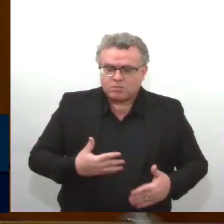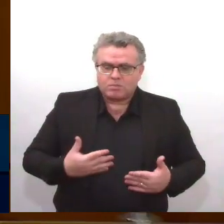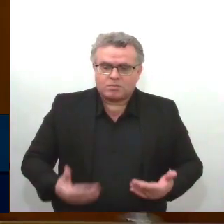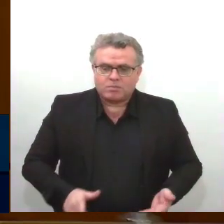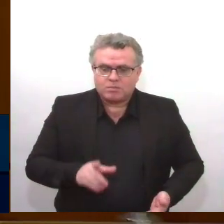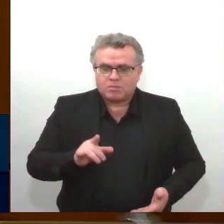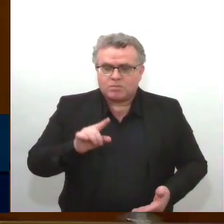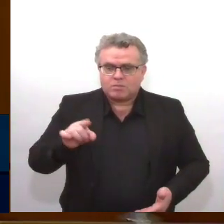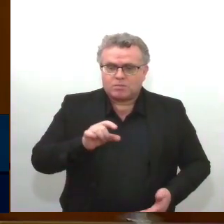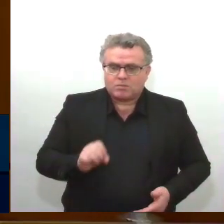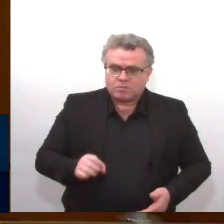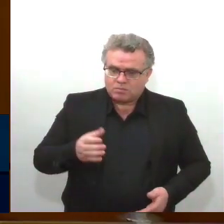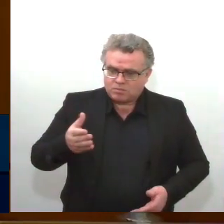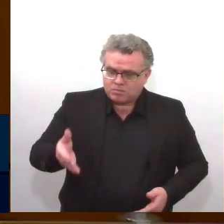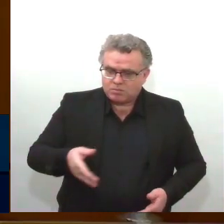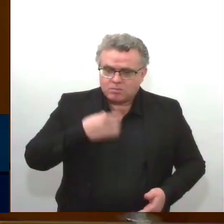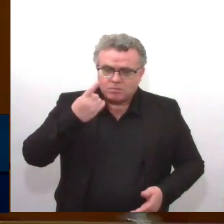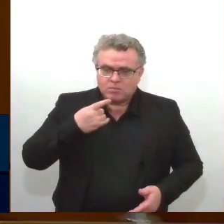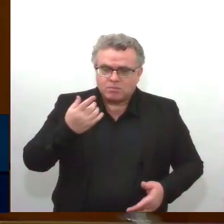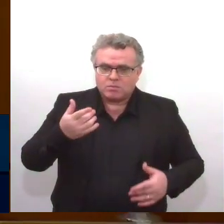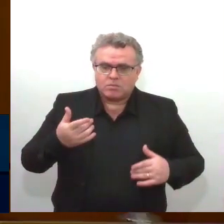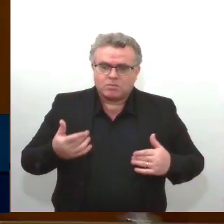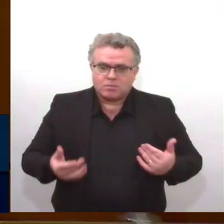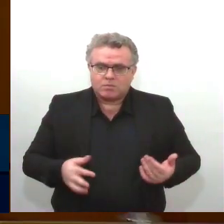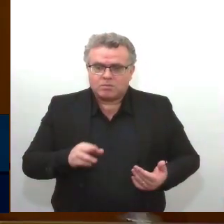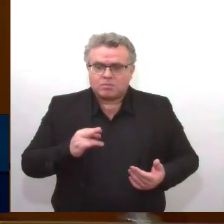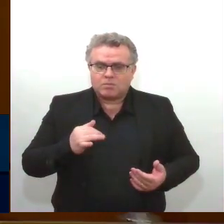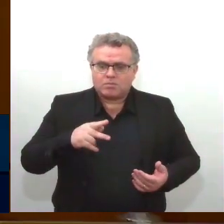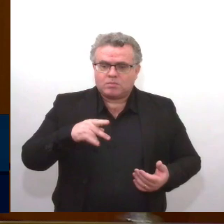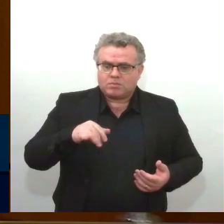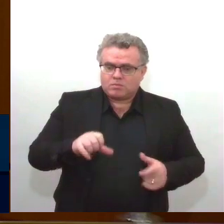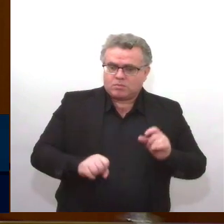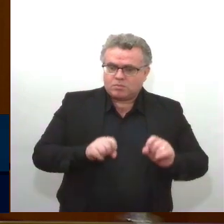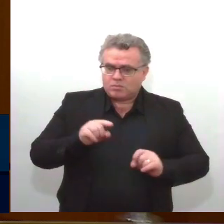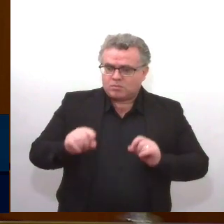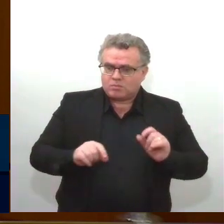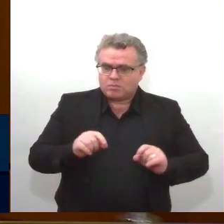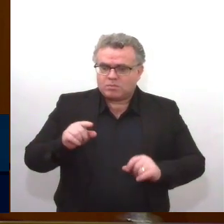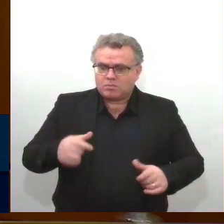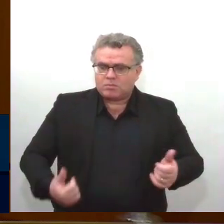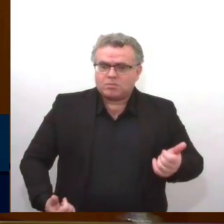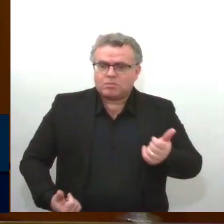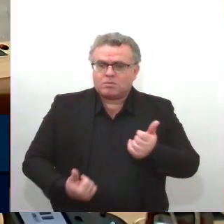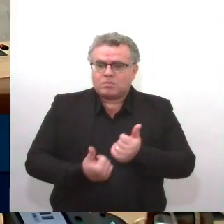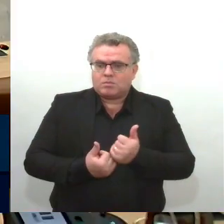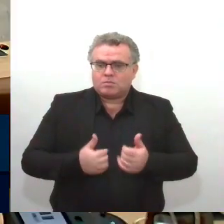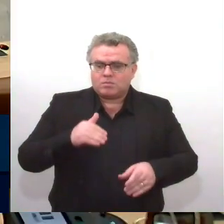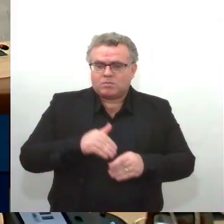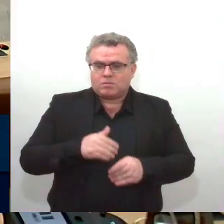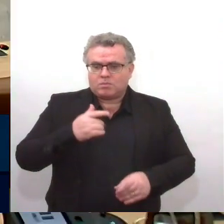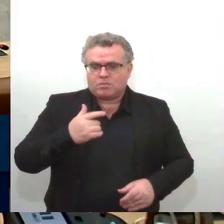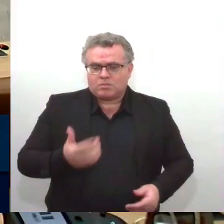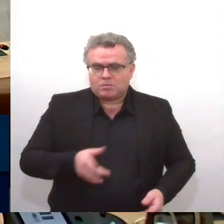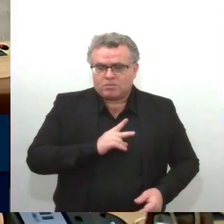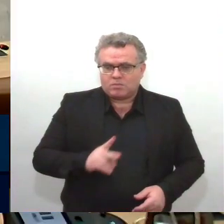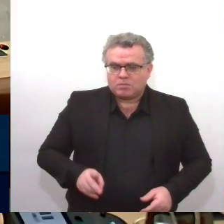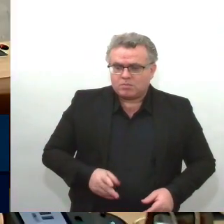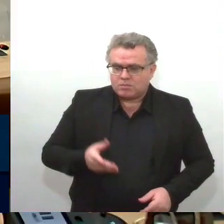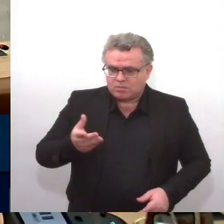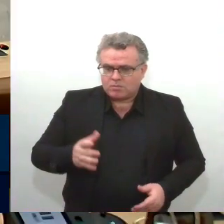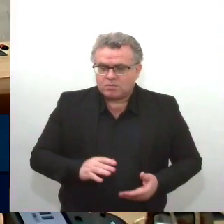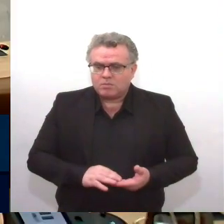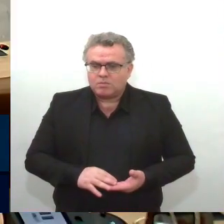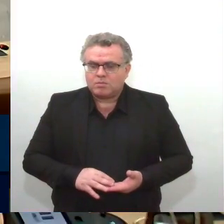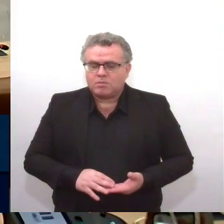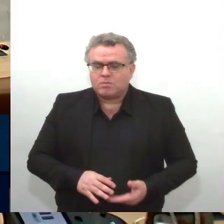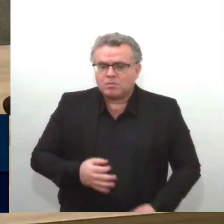que Em Ribeirópolis ajudou também um candidato a ser eleito vereador da cidade eh Bom dia senhores